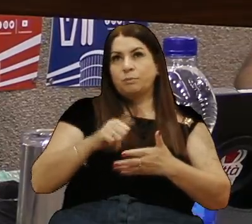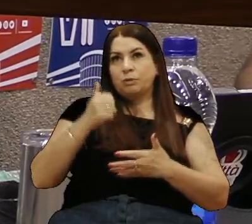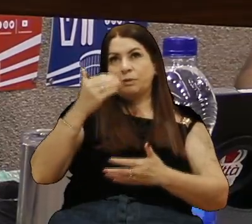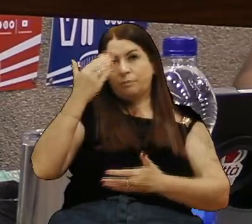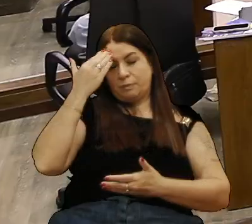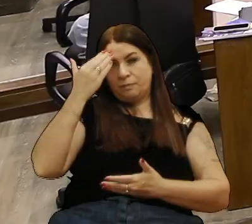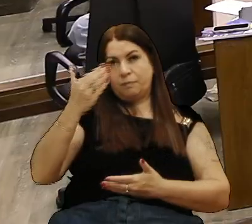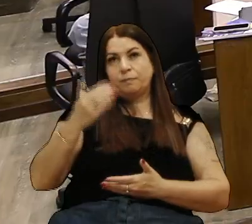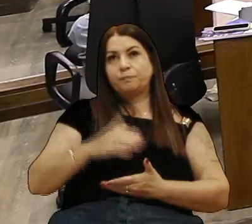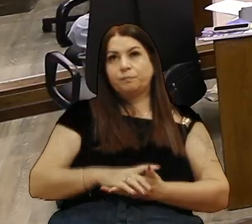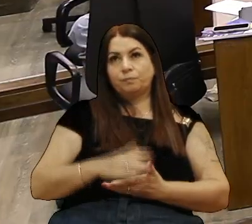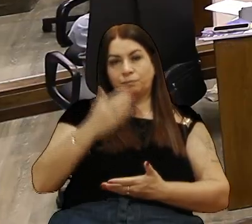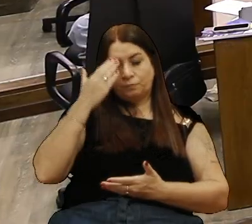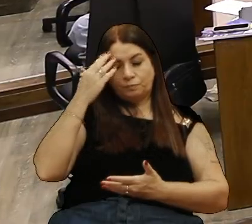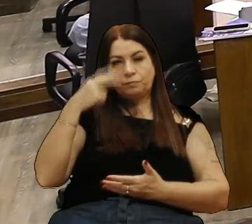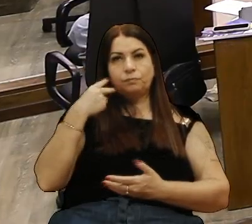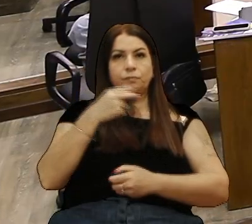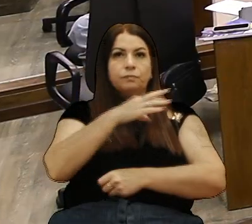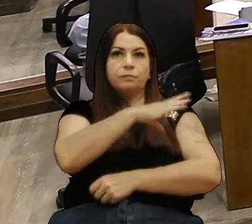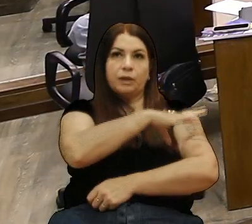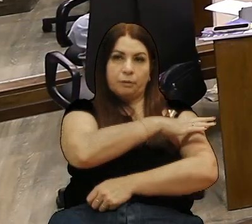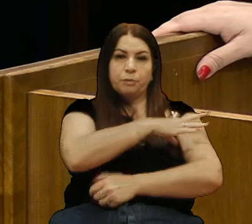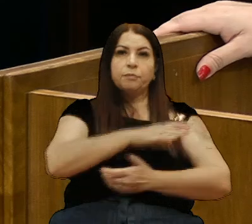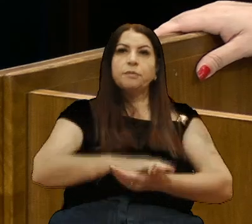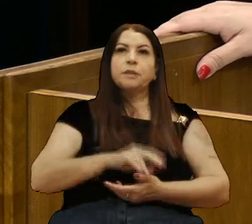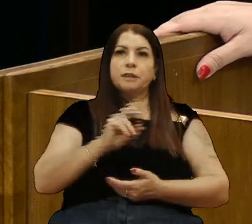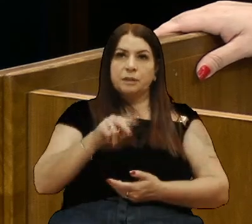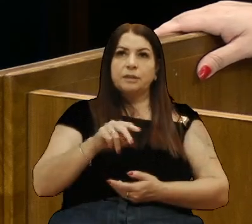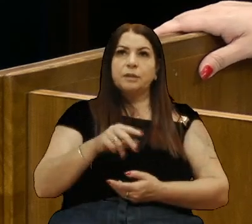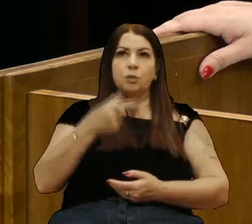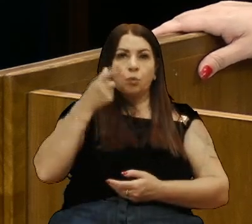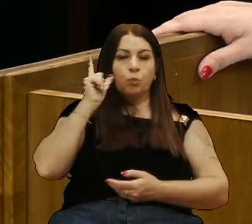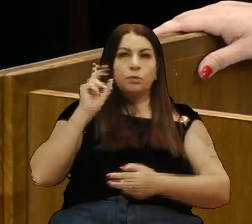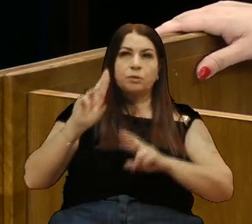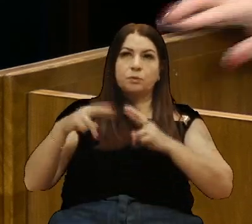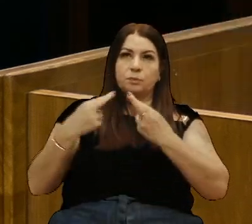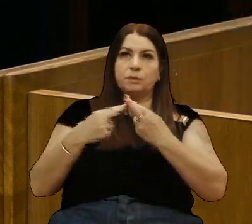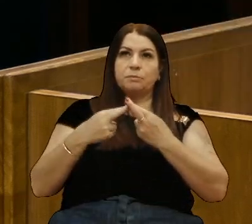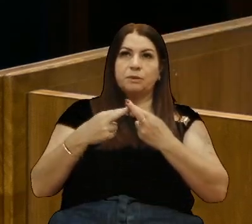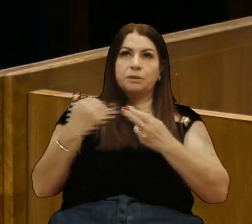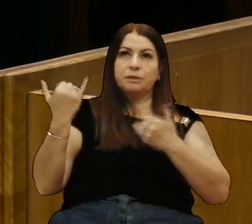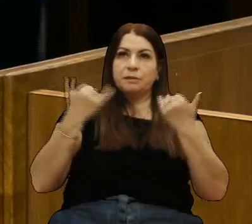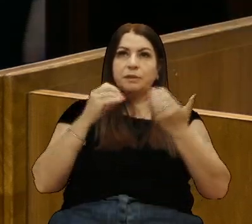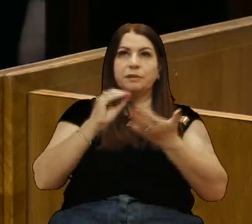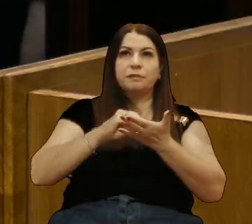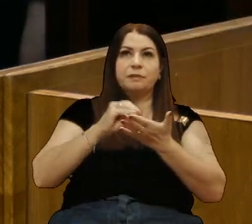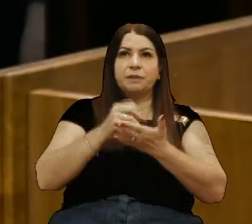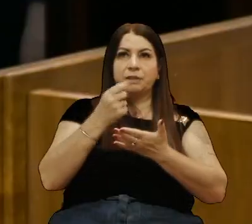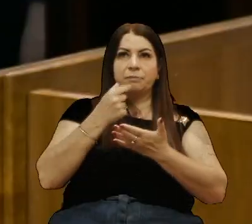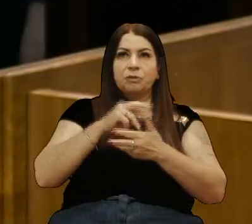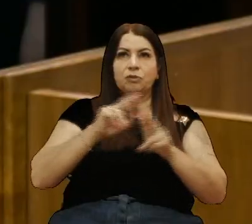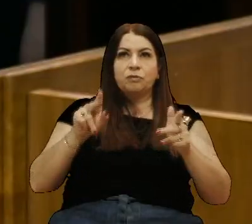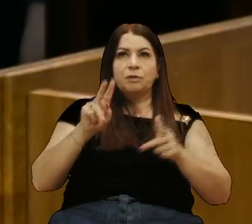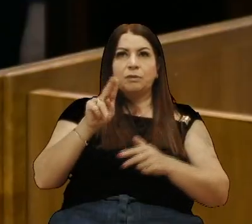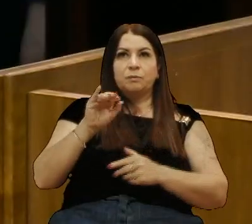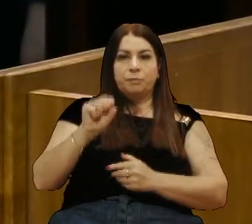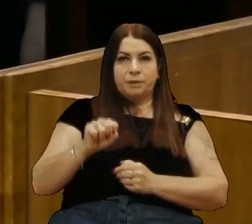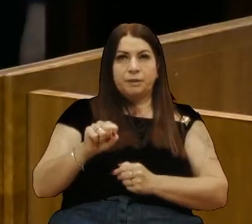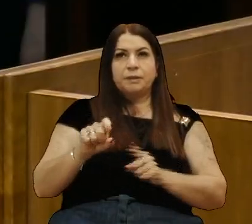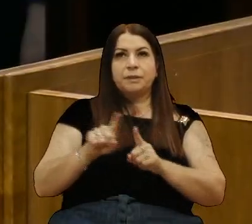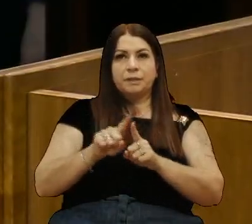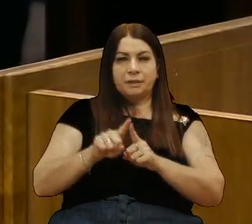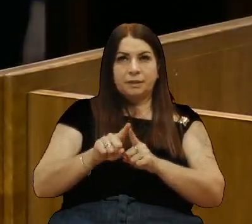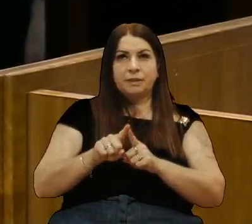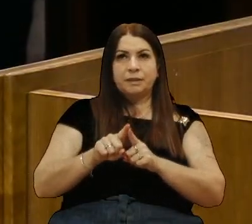obrigado. Obrigado, vereador Ramon. Isso mesmo, e ontem na reunião também ficamos sabendo que falta medicamentos em várias UBSs,